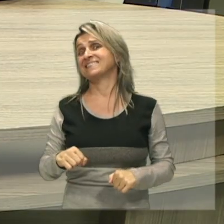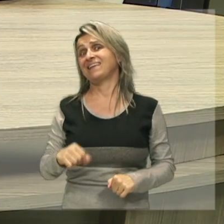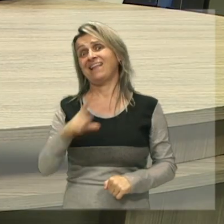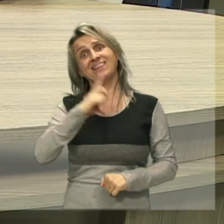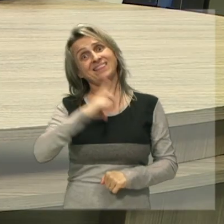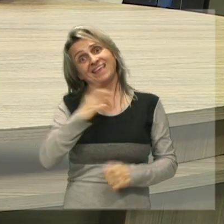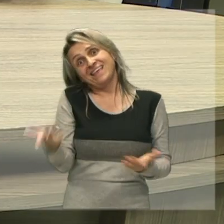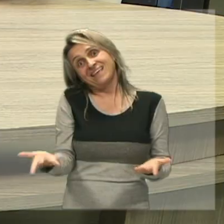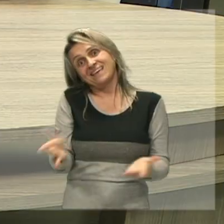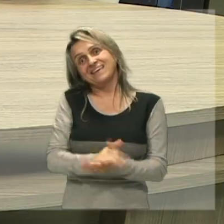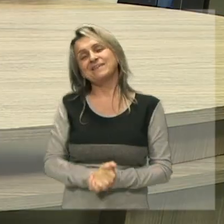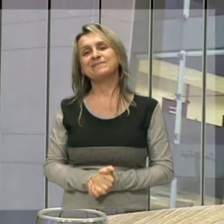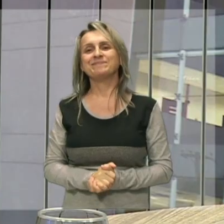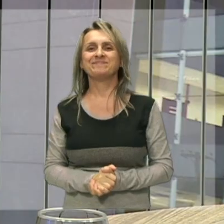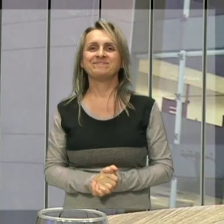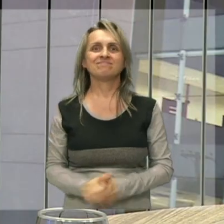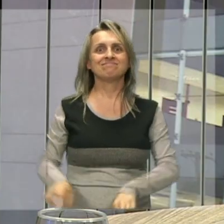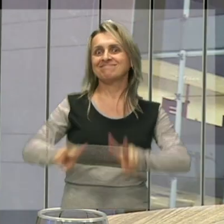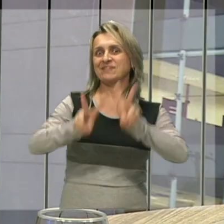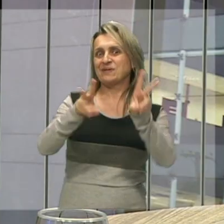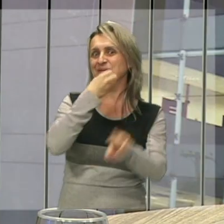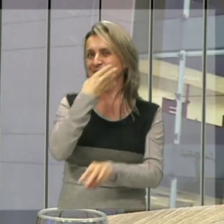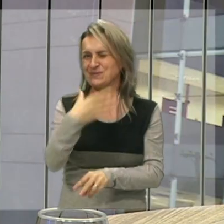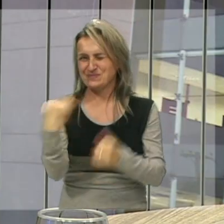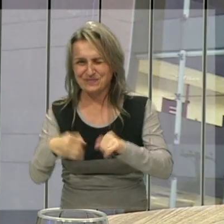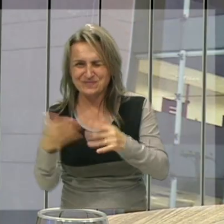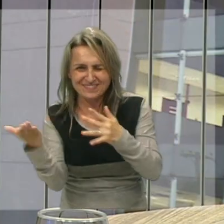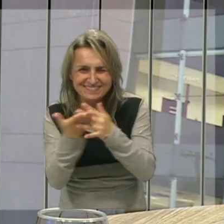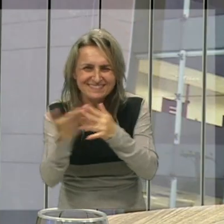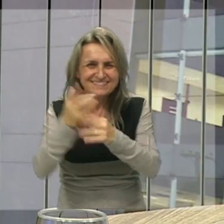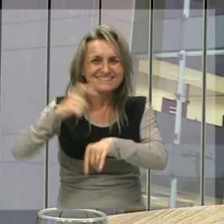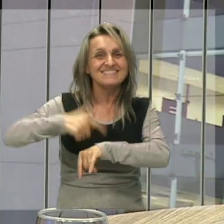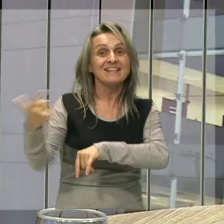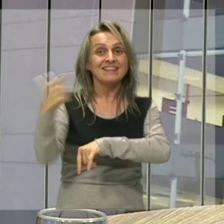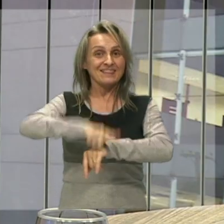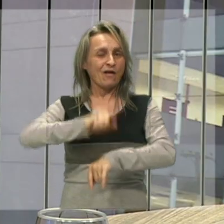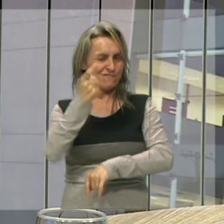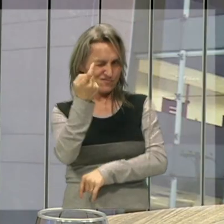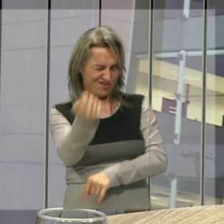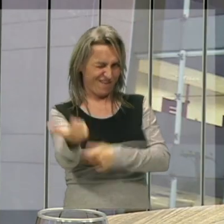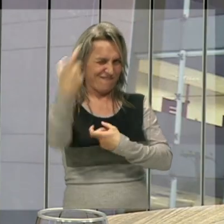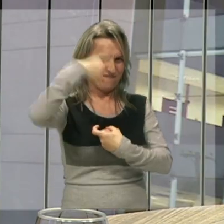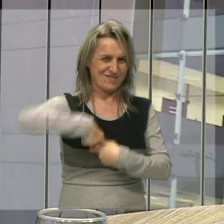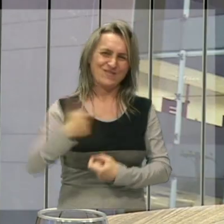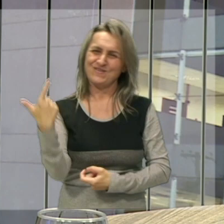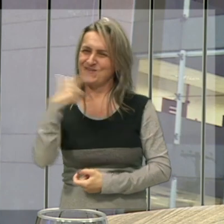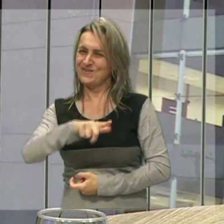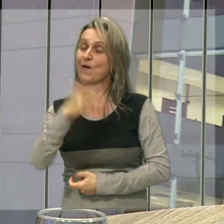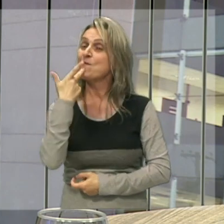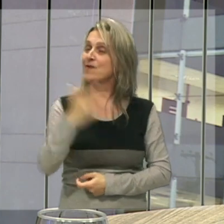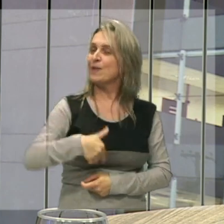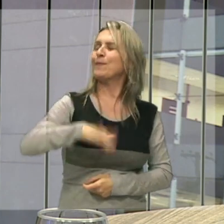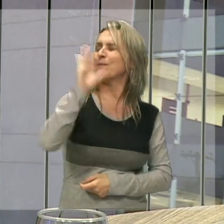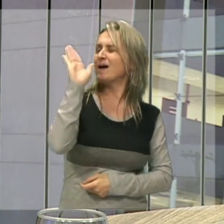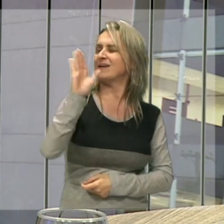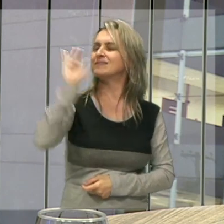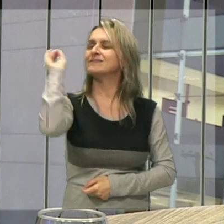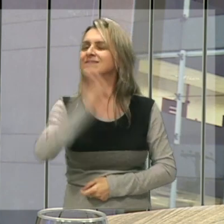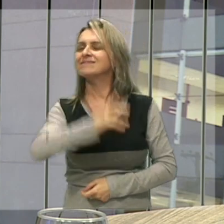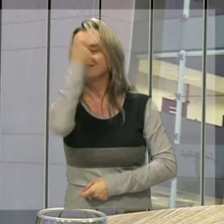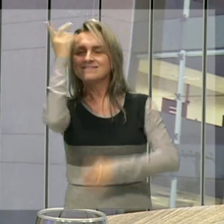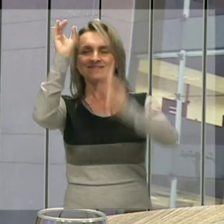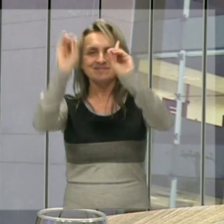Bianca, o tema está muito bom, mas a gente tem que fazer outro pequeno intervalo e daqui um pouquinho a gente volta aqui falando mais sobre os direitos